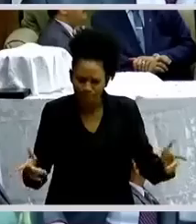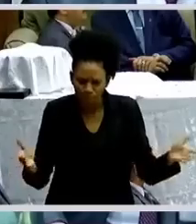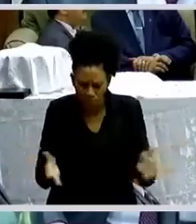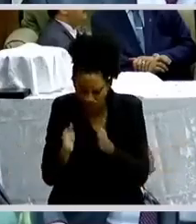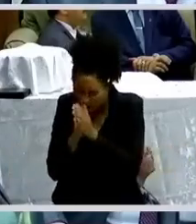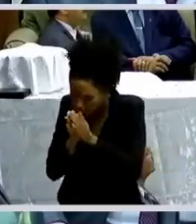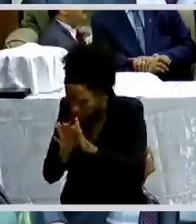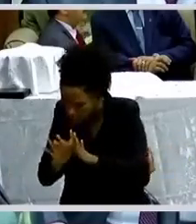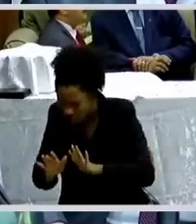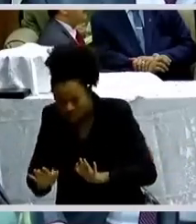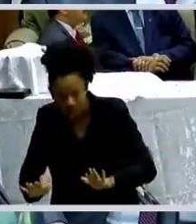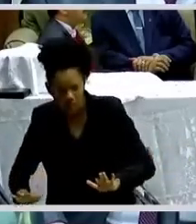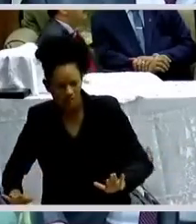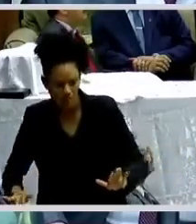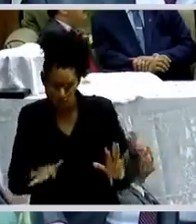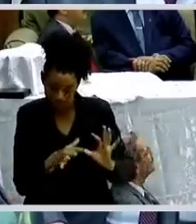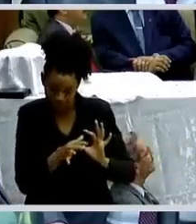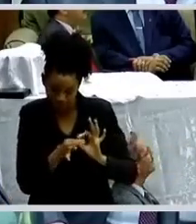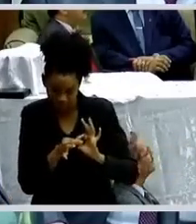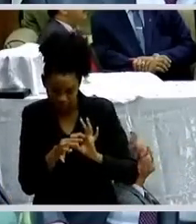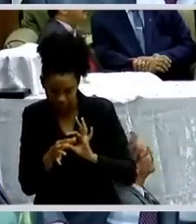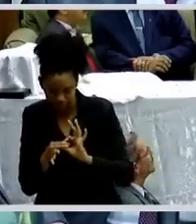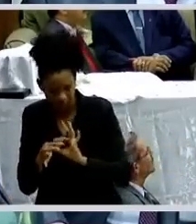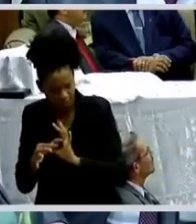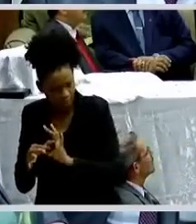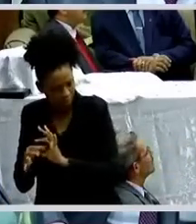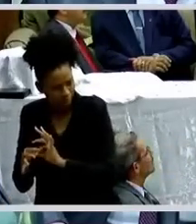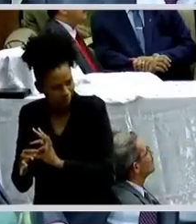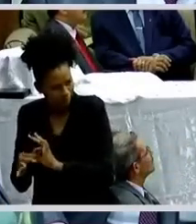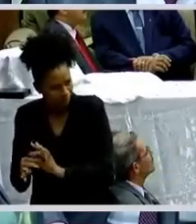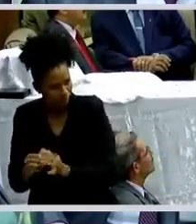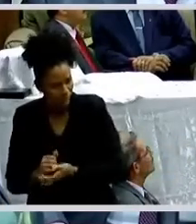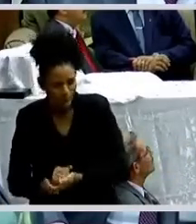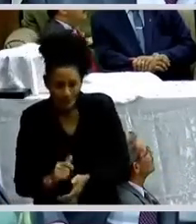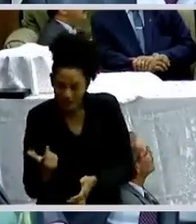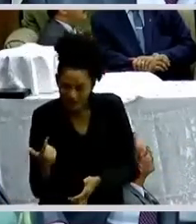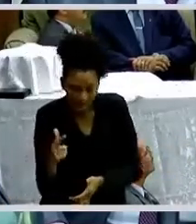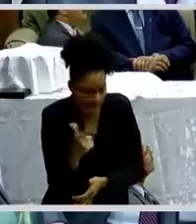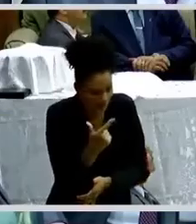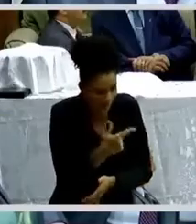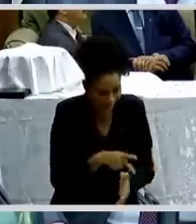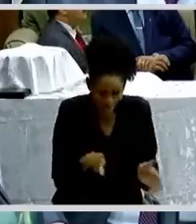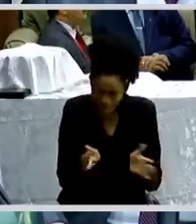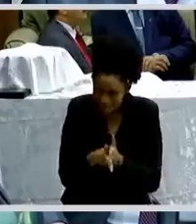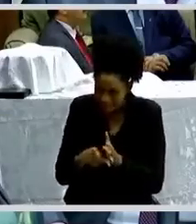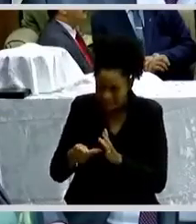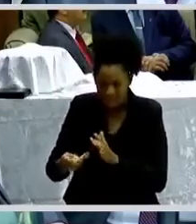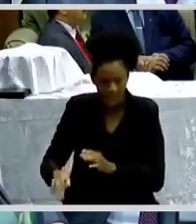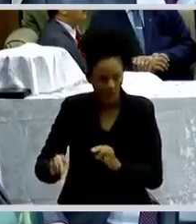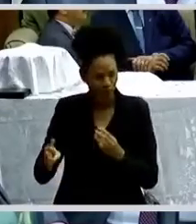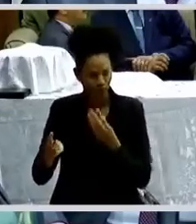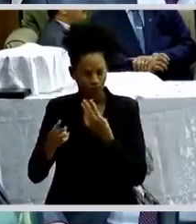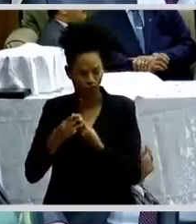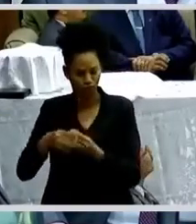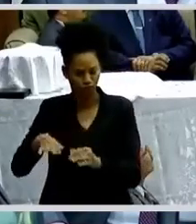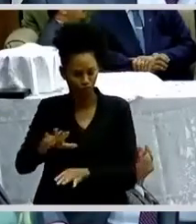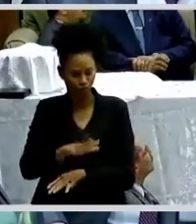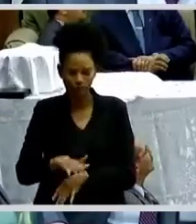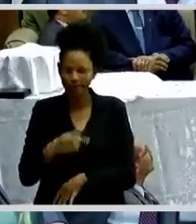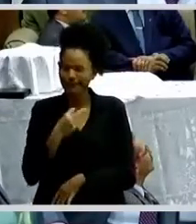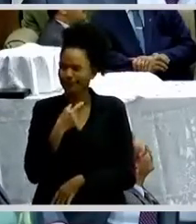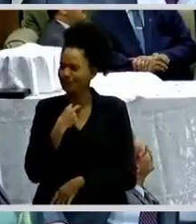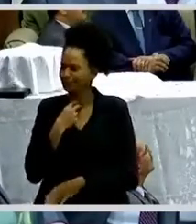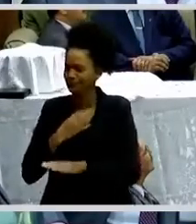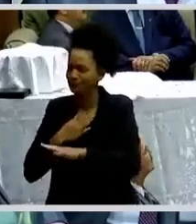Adorar, aí vem o contexto. Nenhum que não fosse da Judéia poderia adorar mais em